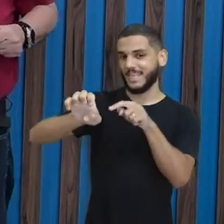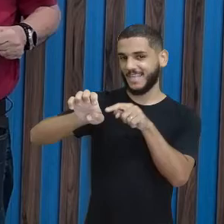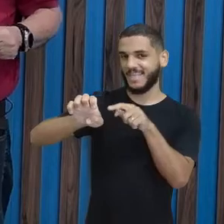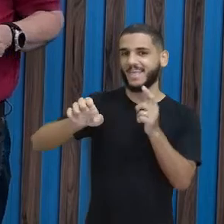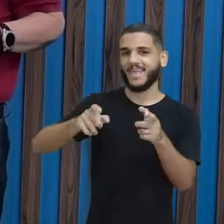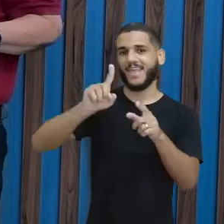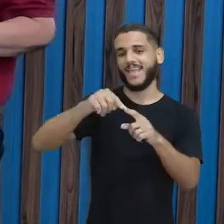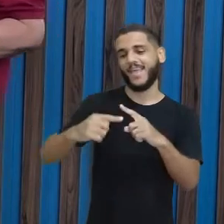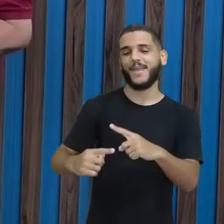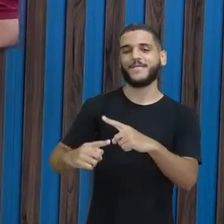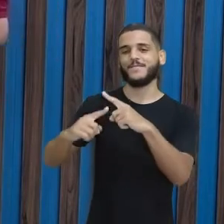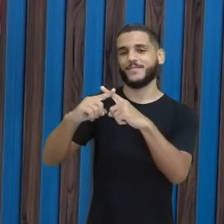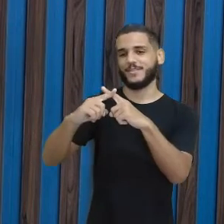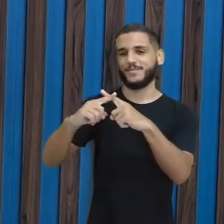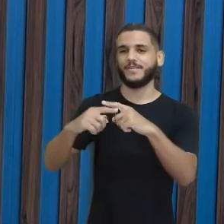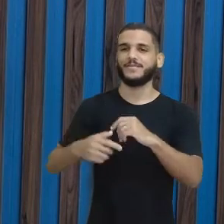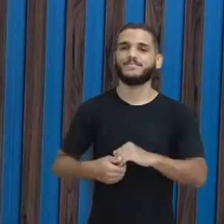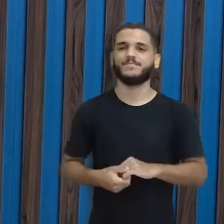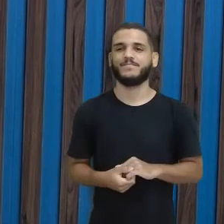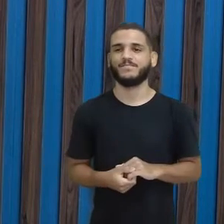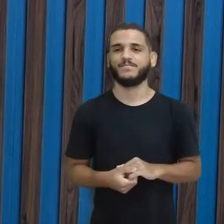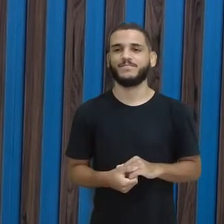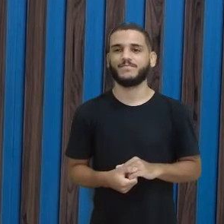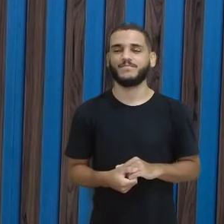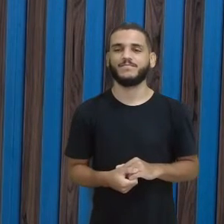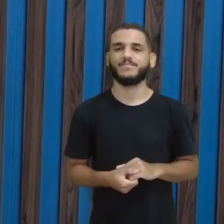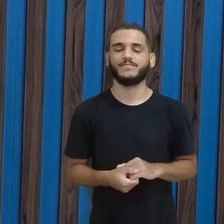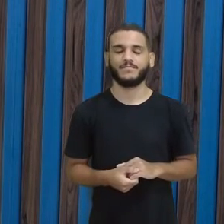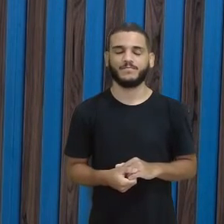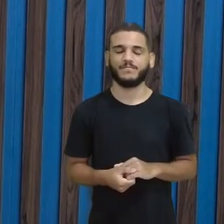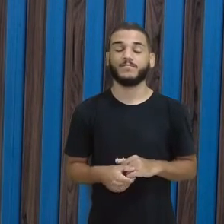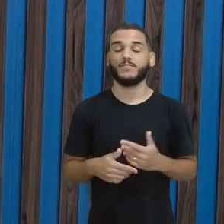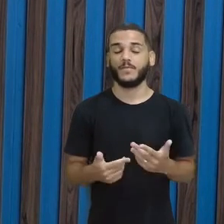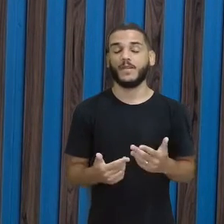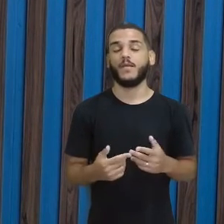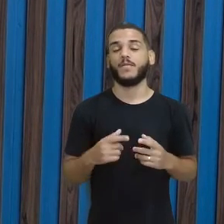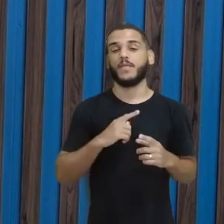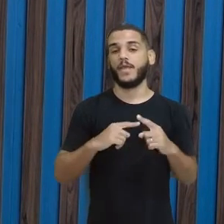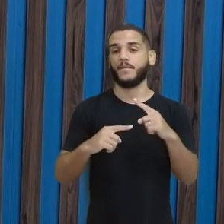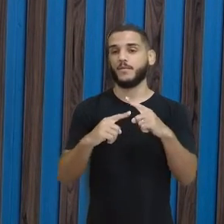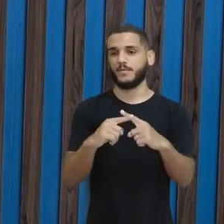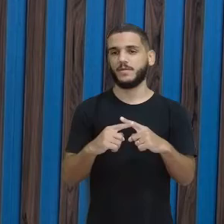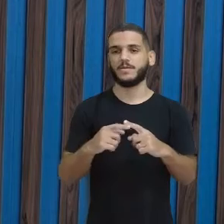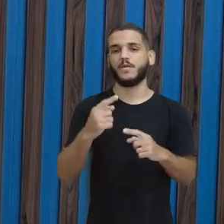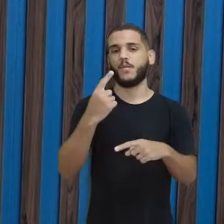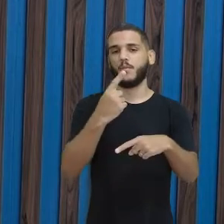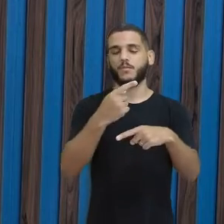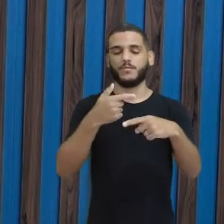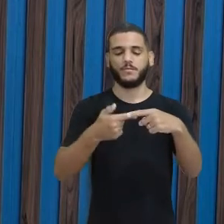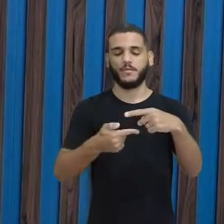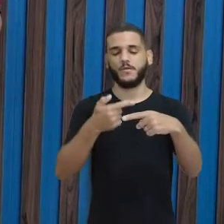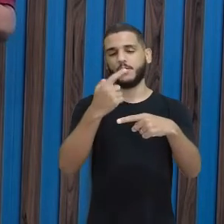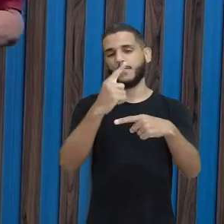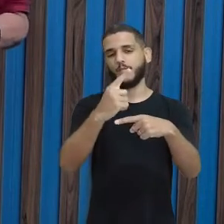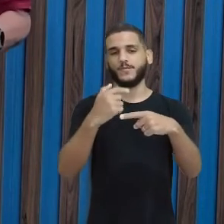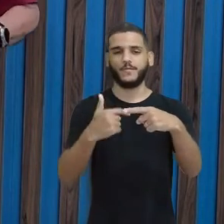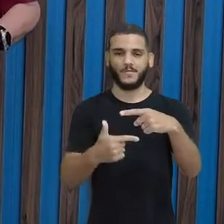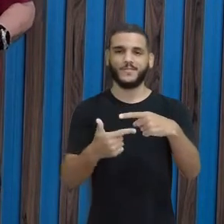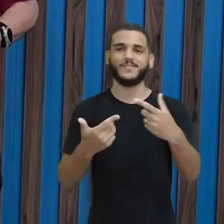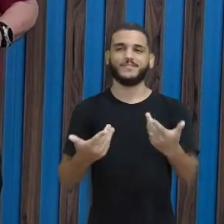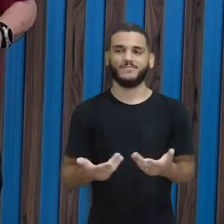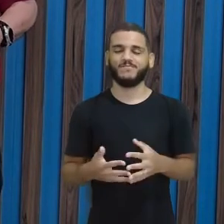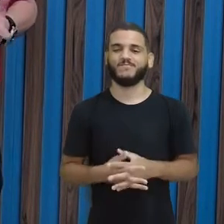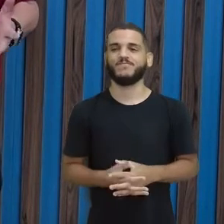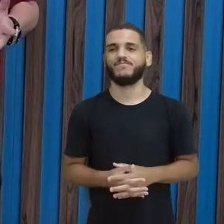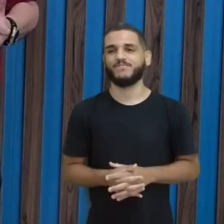da multiplicação. Então, vamos lá, Ricardinho? Então, 1/2 para ser o que eu esperava de heterozigoto, vezes 1/2 para ser